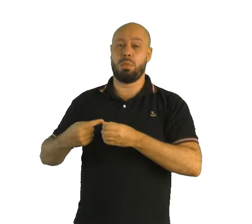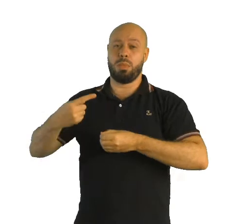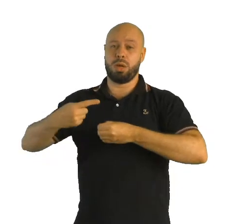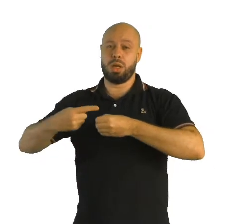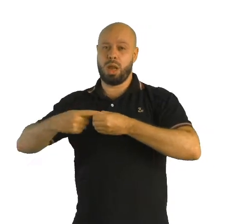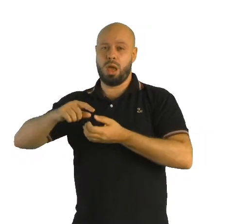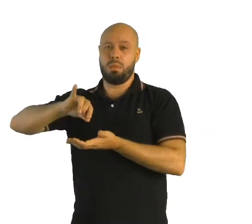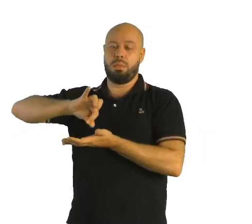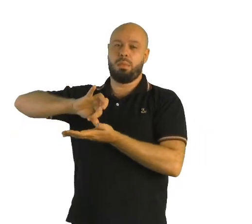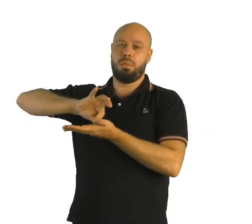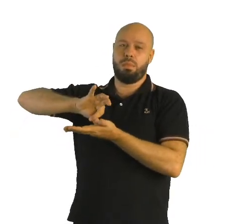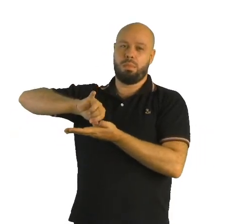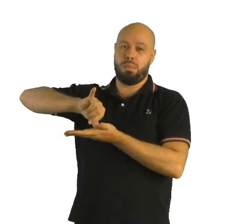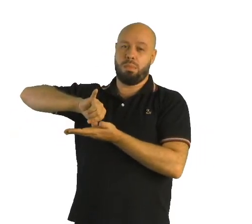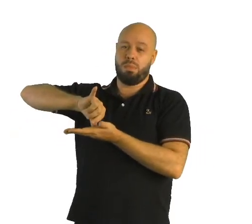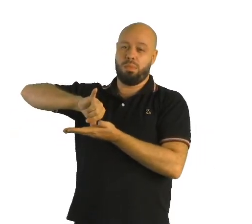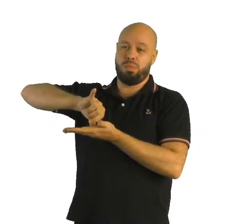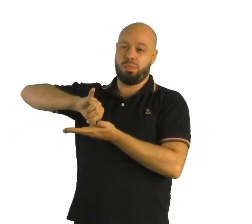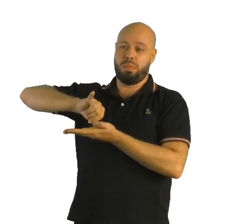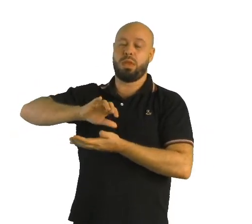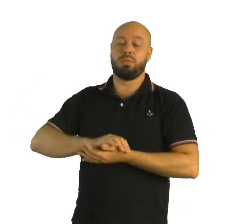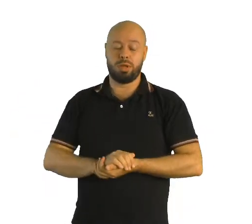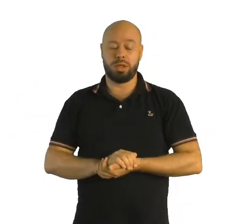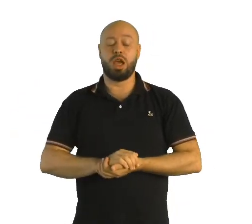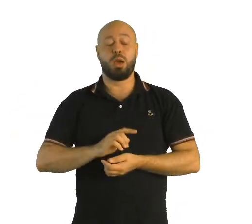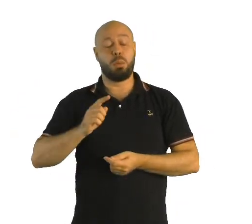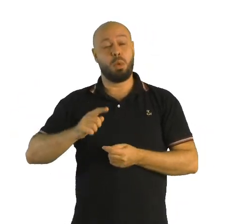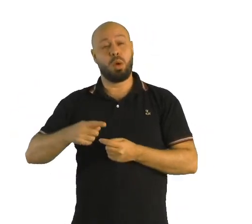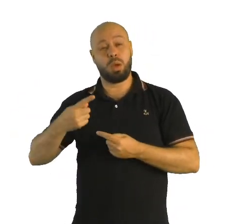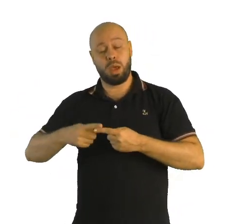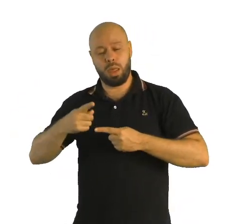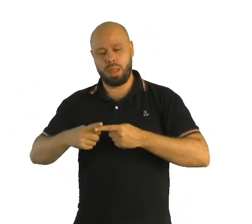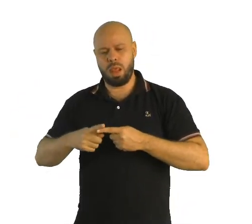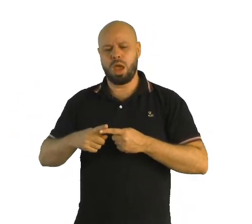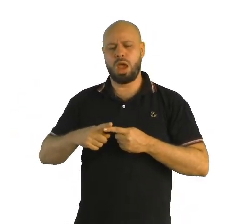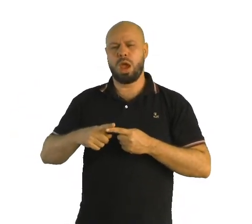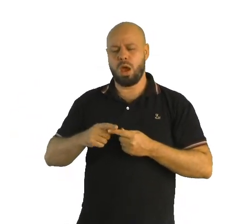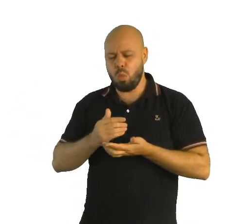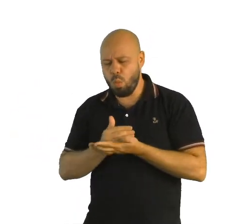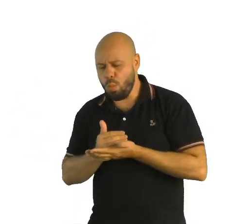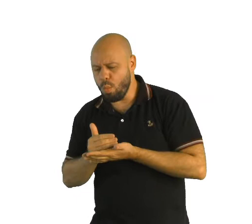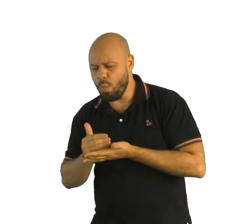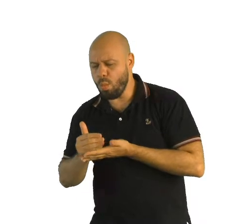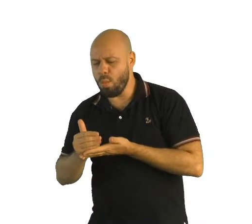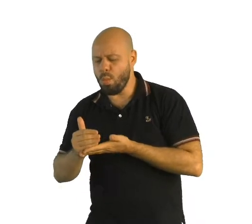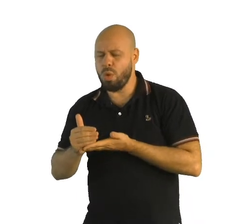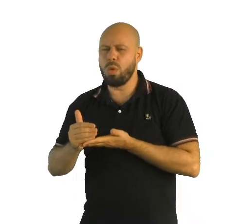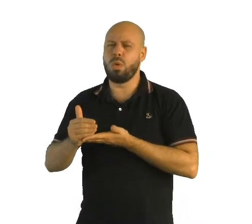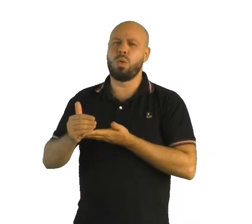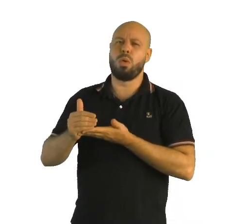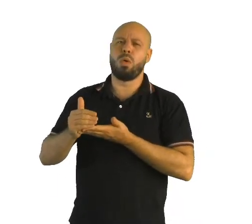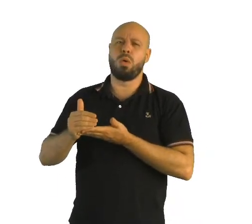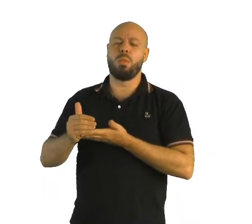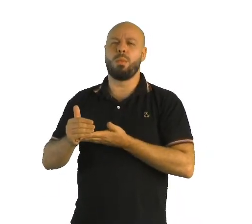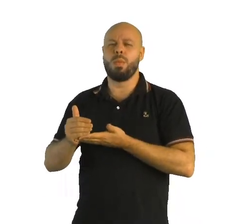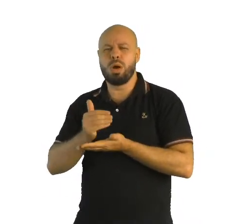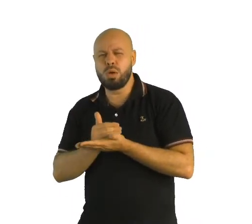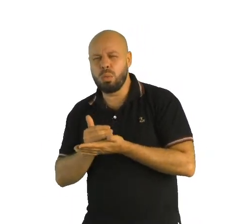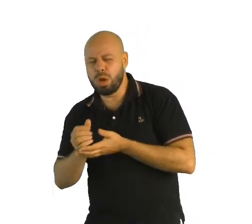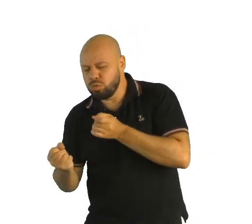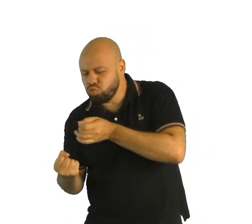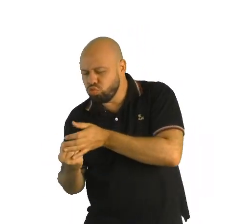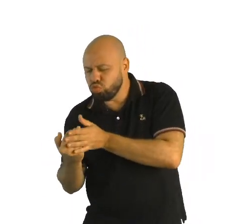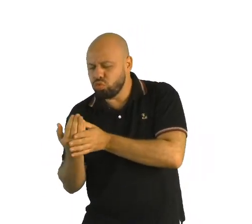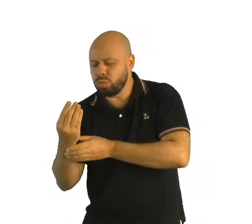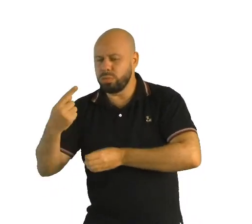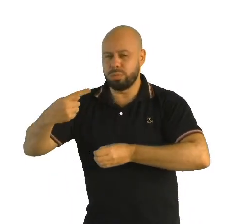também ocorrer uma coisa chamada renascimento urbano, certo? Então, o renascimento ele surge nesse período de transição do feudalismo